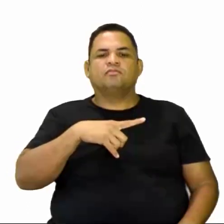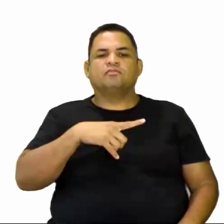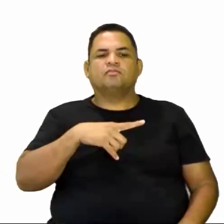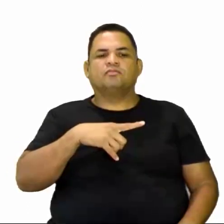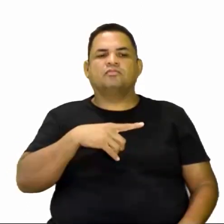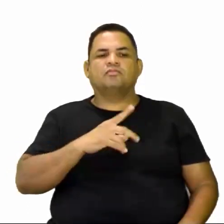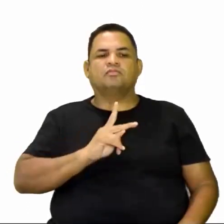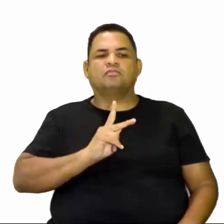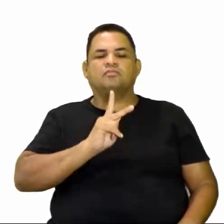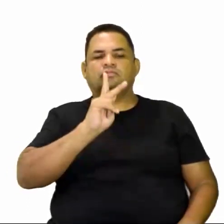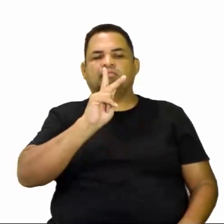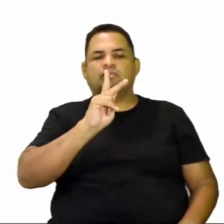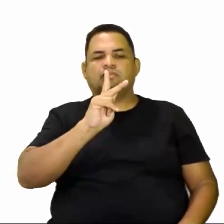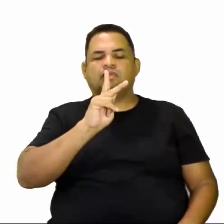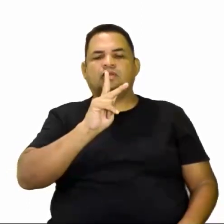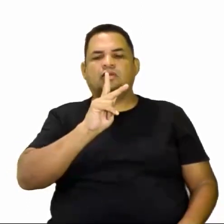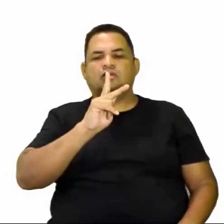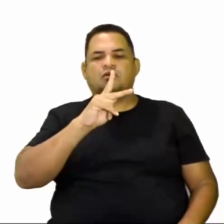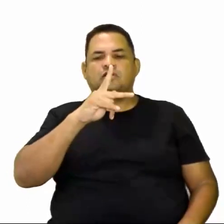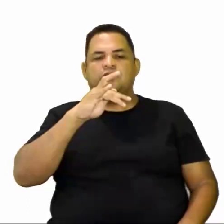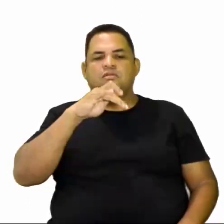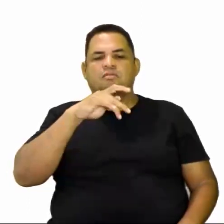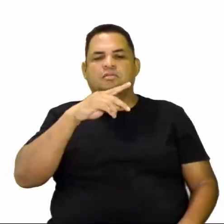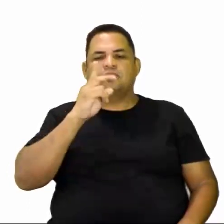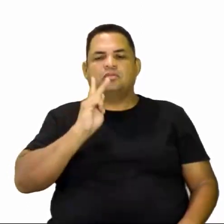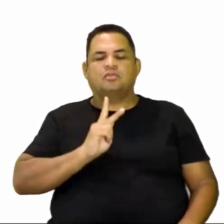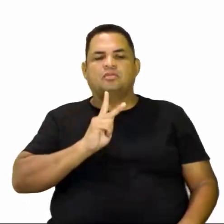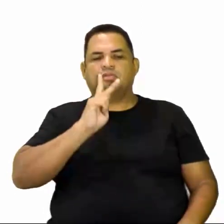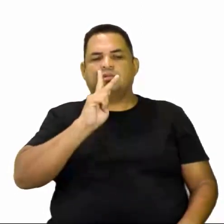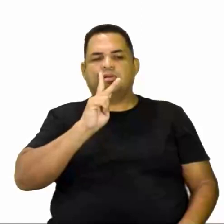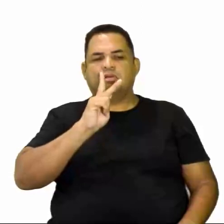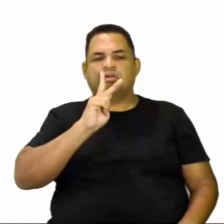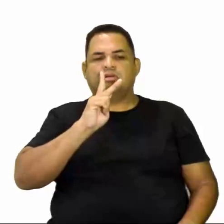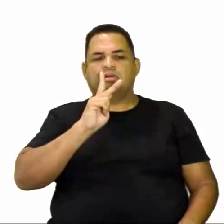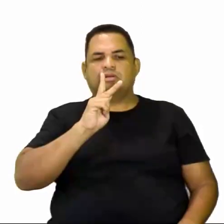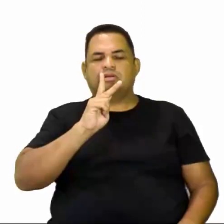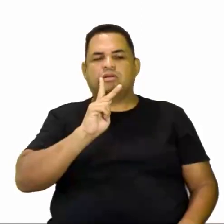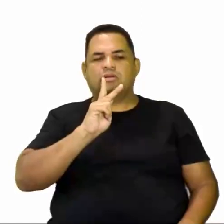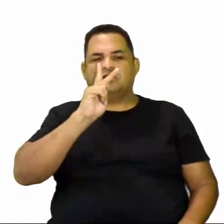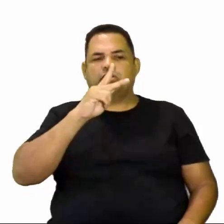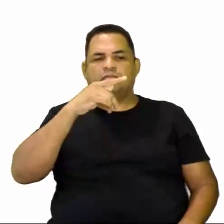K é o potássio. O potássio ele é mais reativo do que o bário.